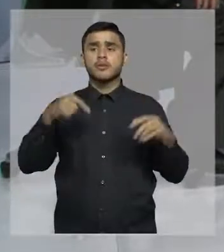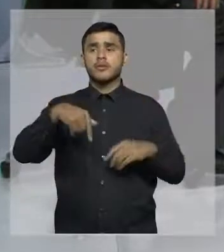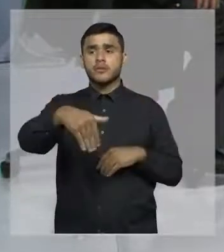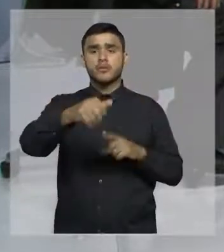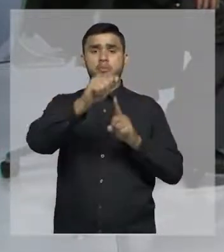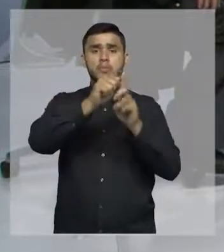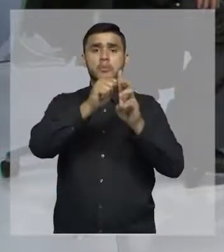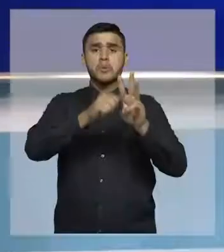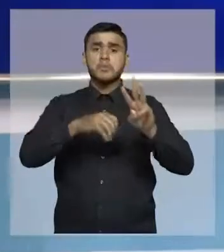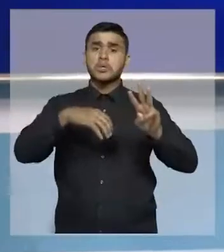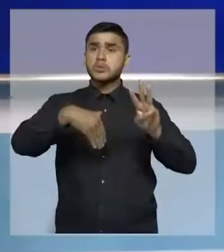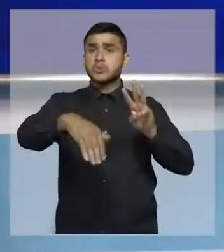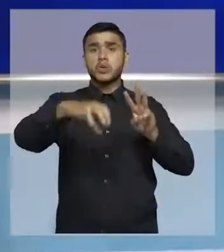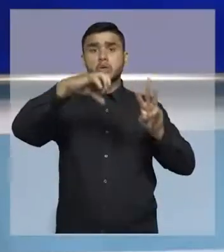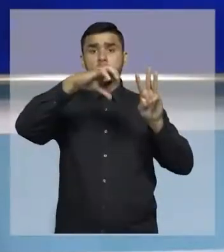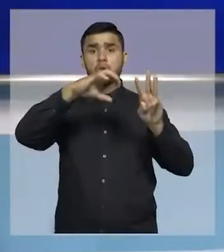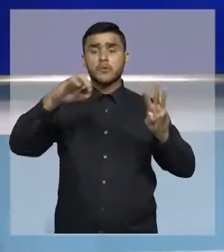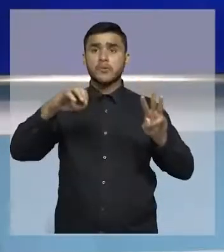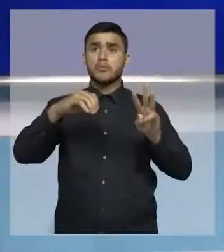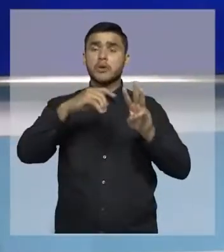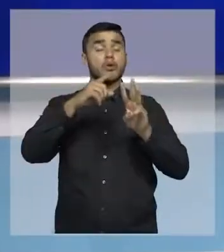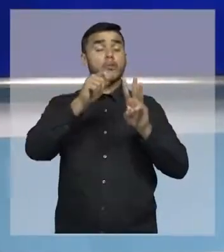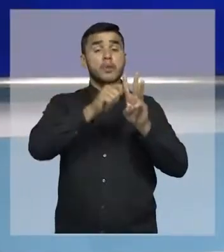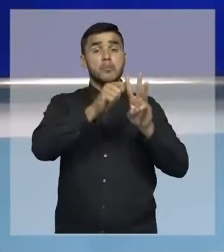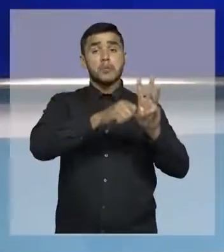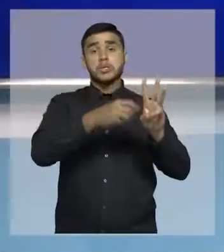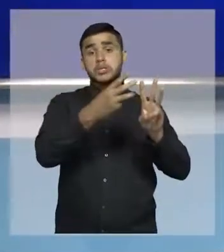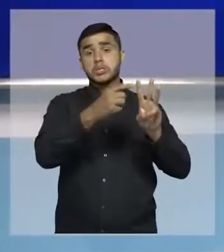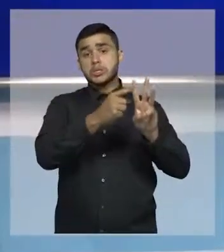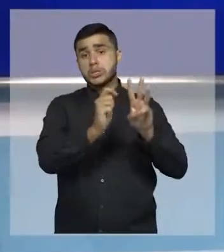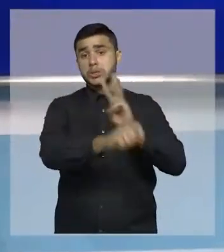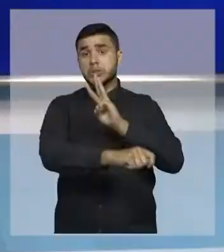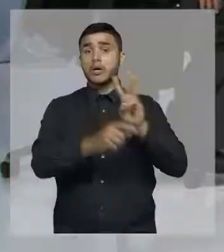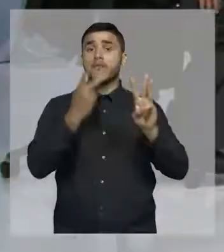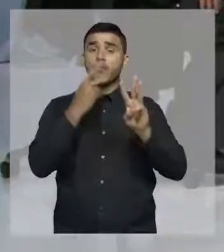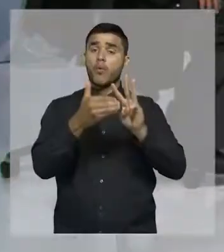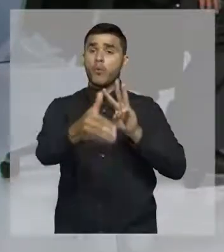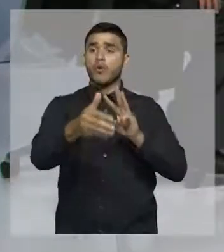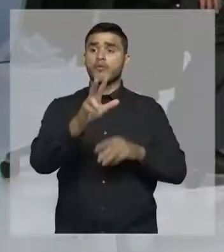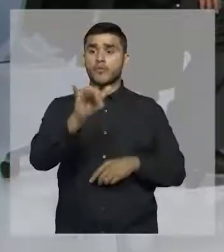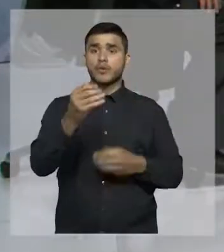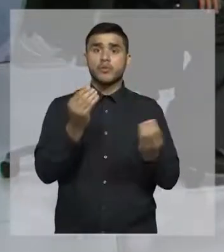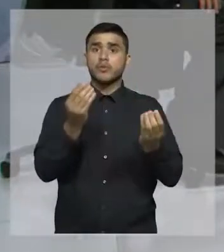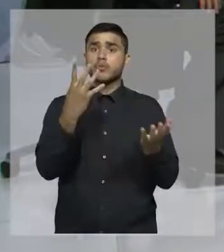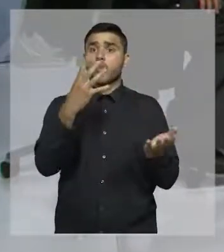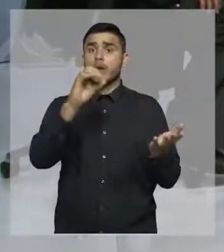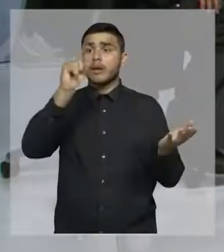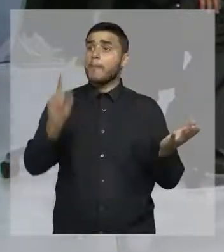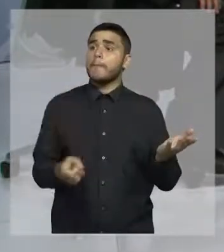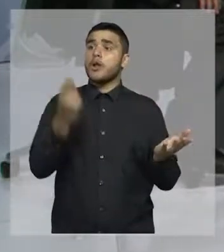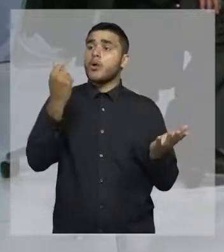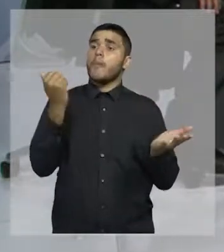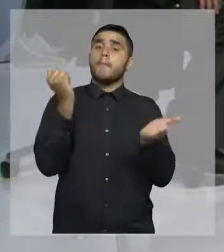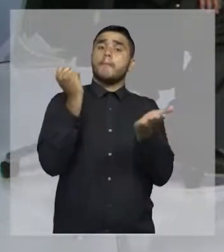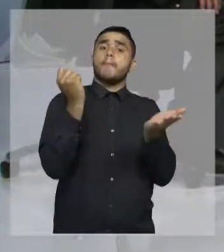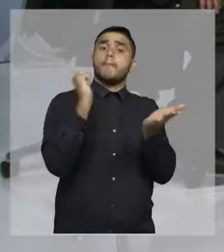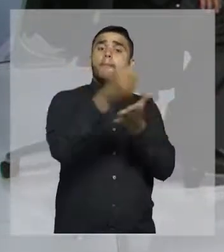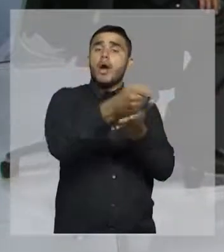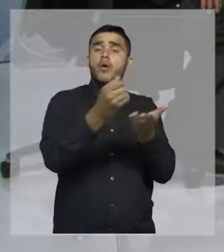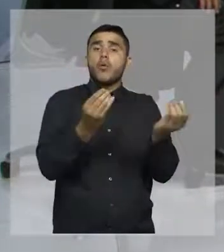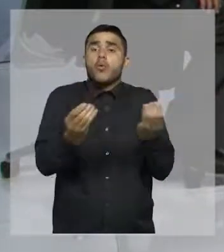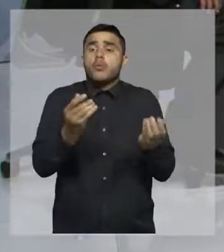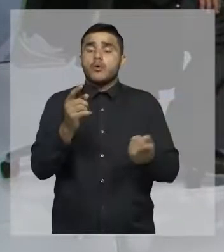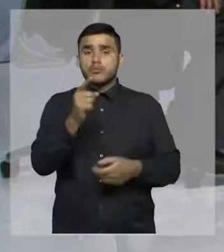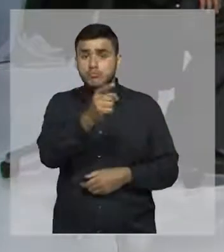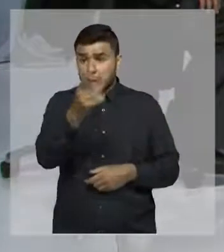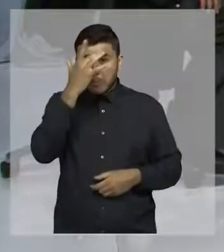vigor. Aliás, esses 40 bilhões de prejuízos que terão que ser tirados de algum lugar, já se pode saber que será tirado exatamente